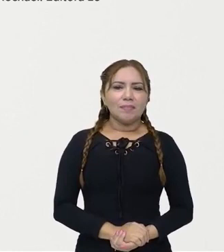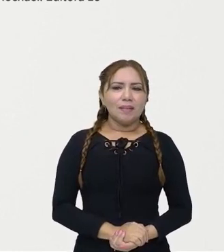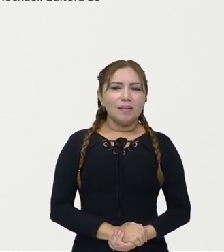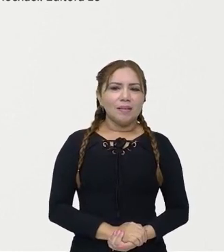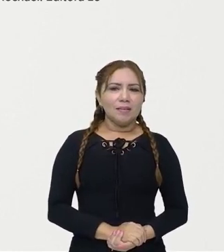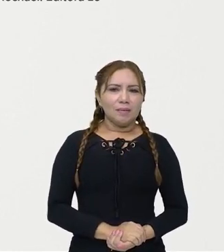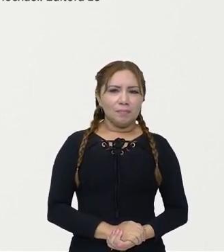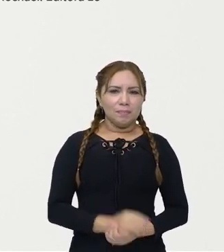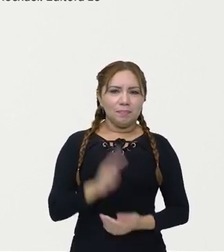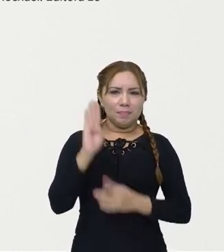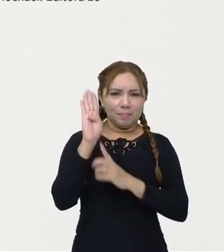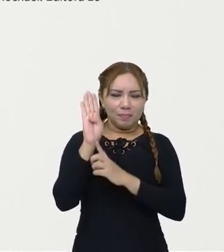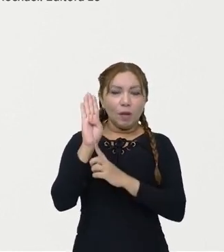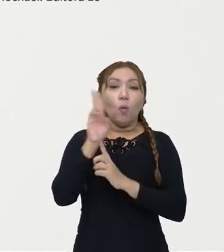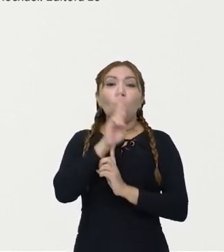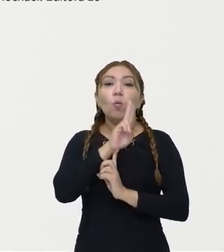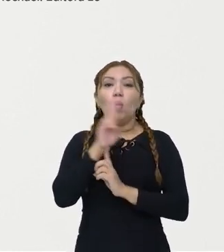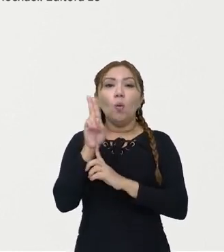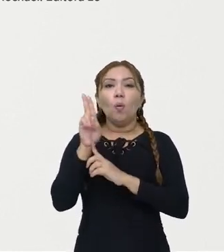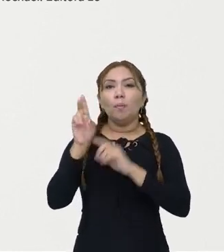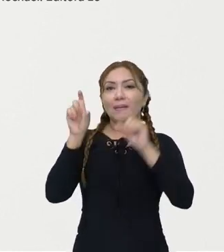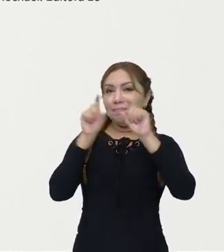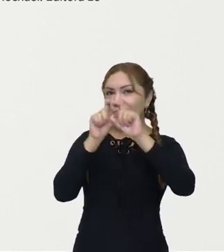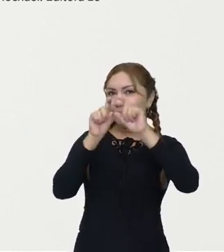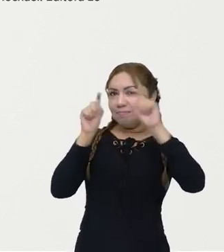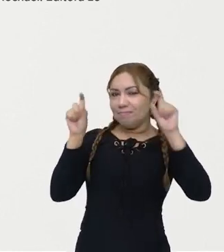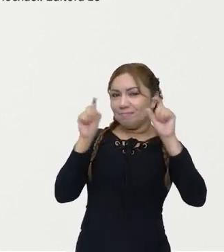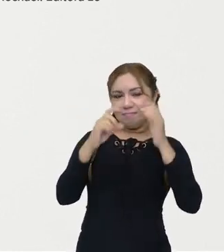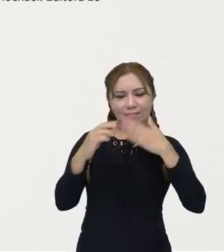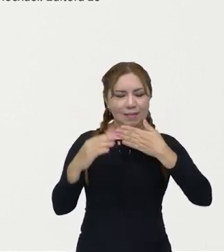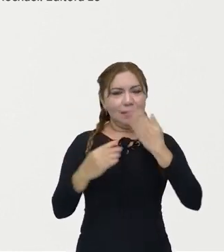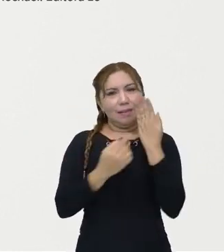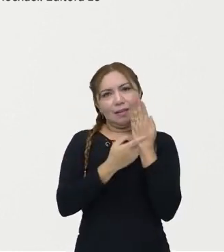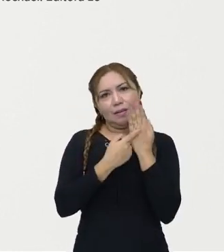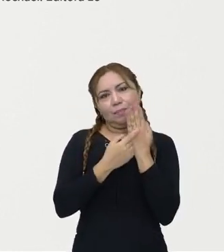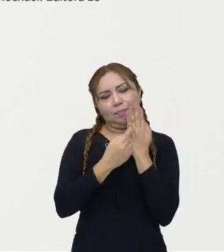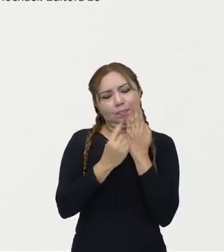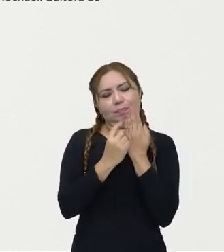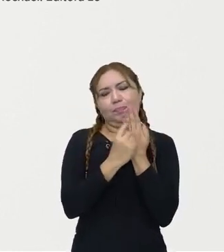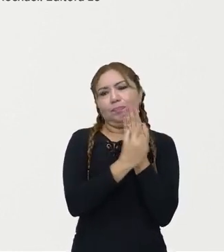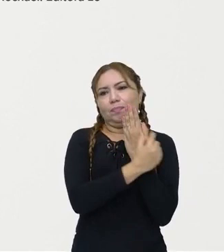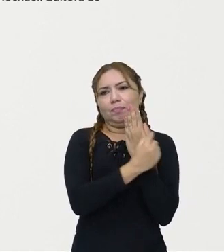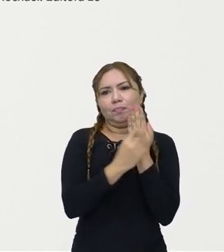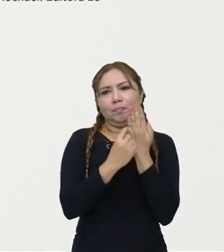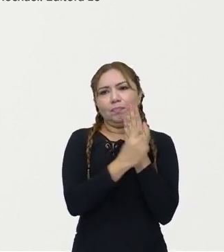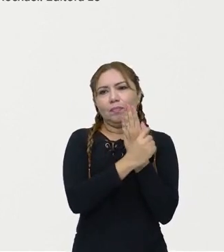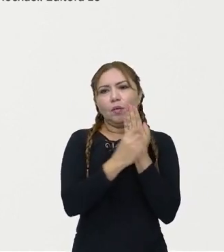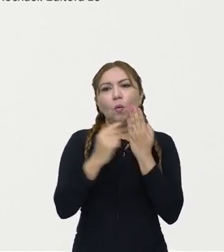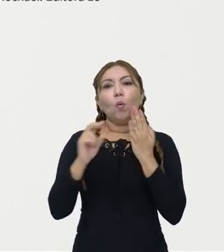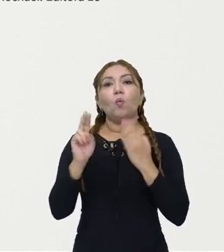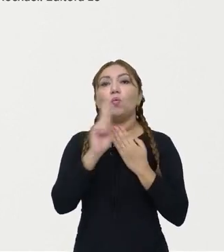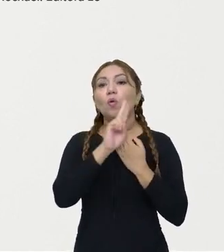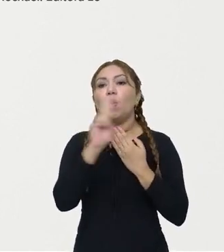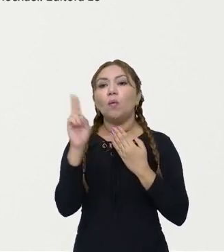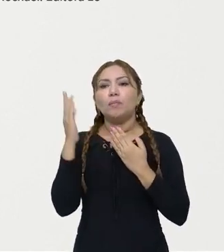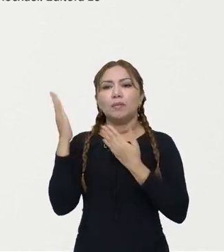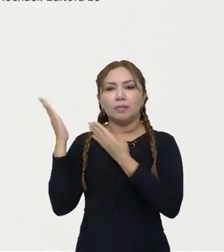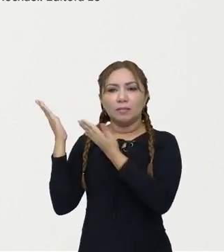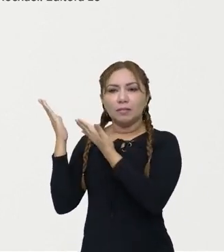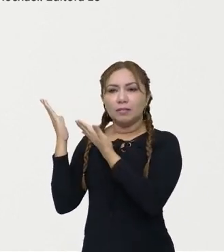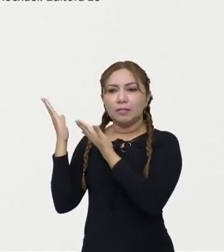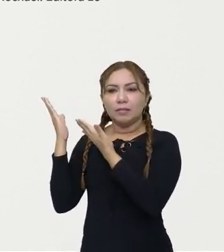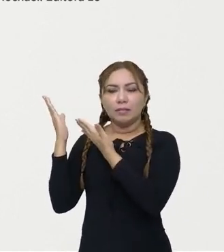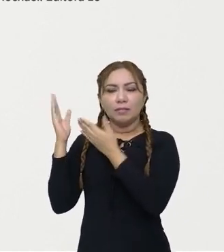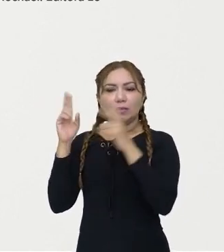B, o nome da história. Qual era o nome da história que nós contamos hoje e recontamos? Olha só,